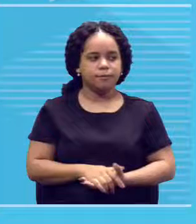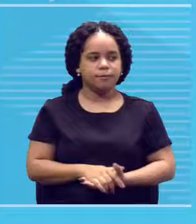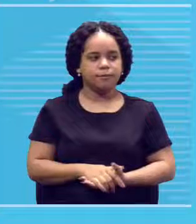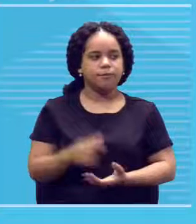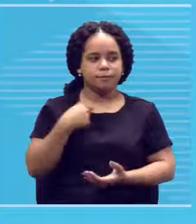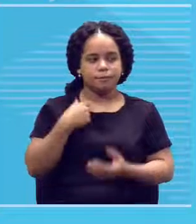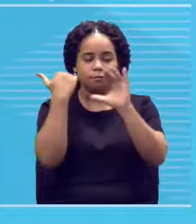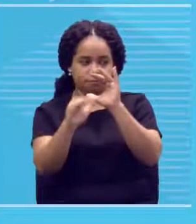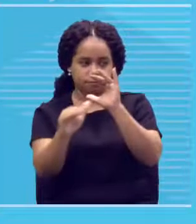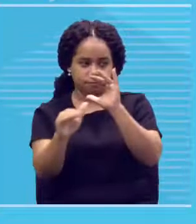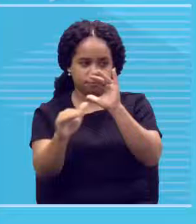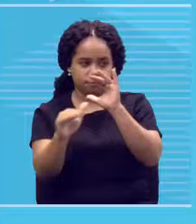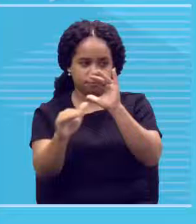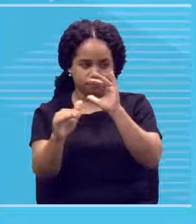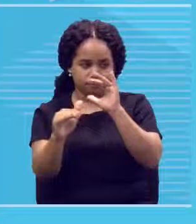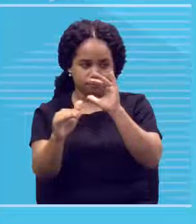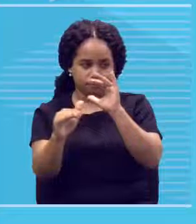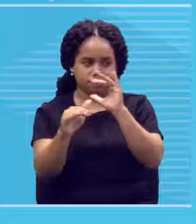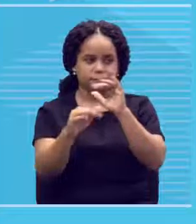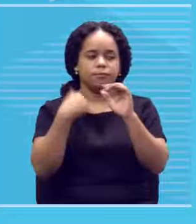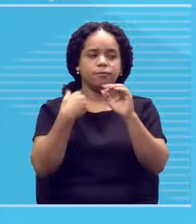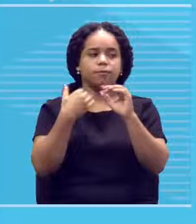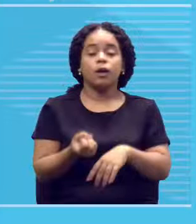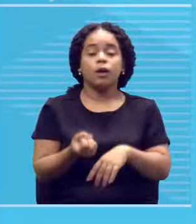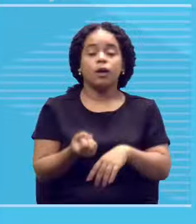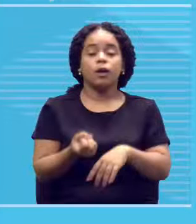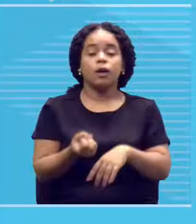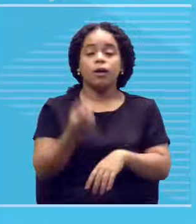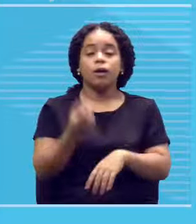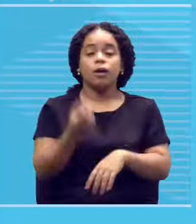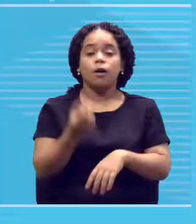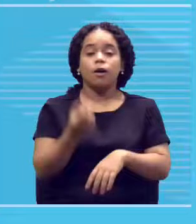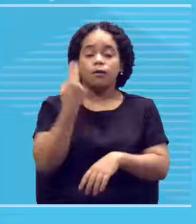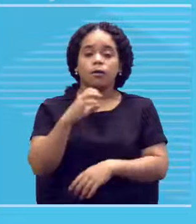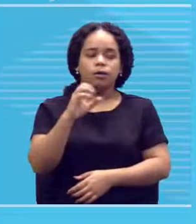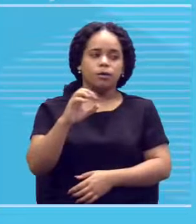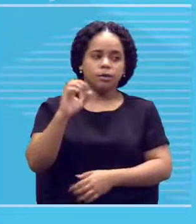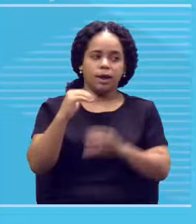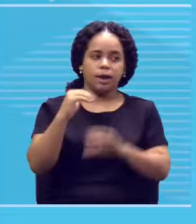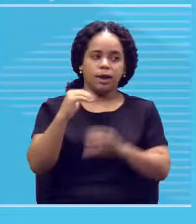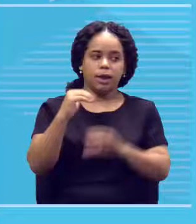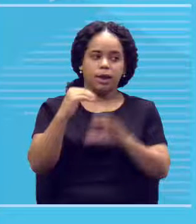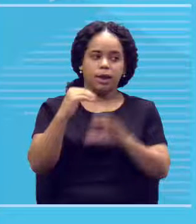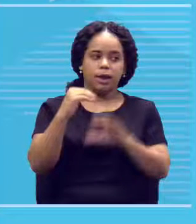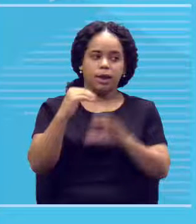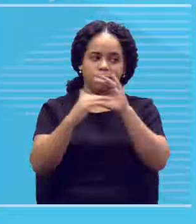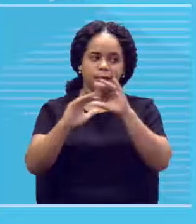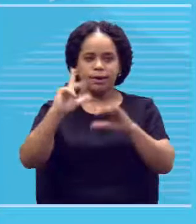então vou enviar-lhe não eu vou enviar-lhe